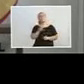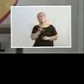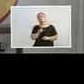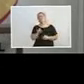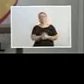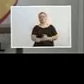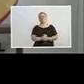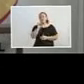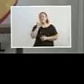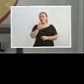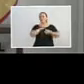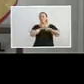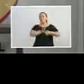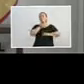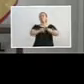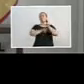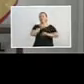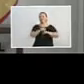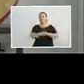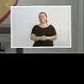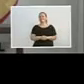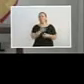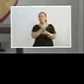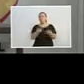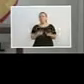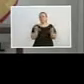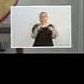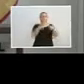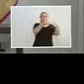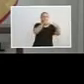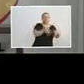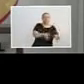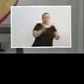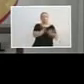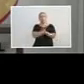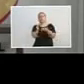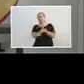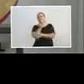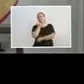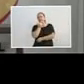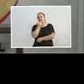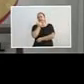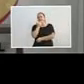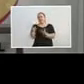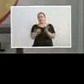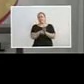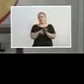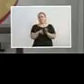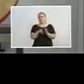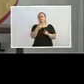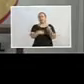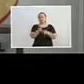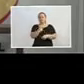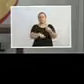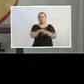Apenas revela o que funciona muitas vezes nas entranhas da administração pública e do serviço público